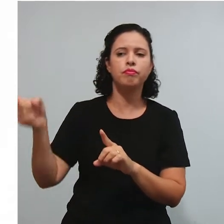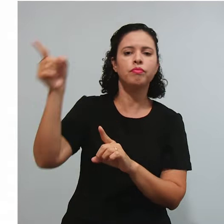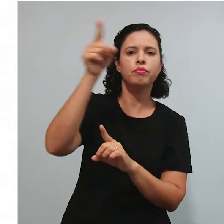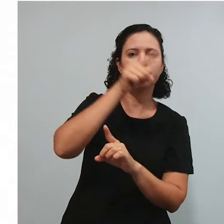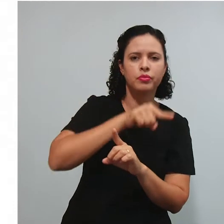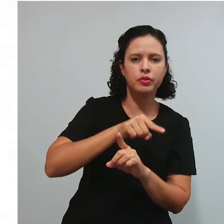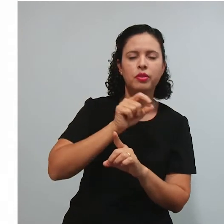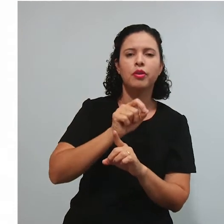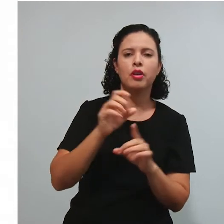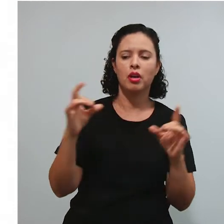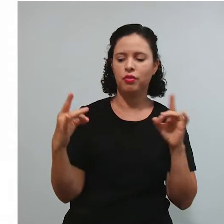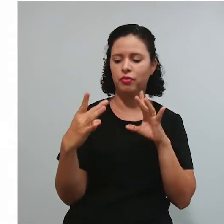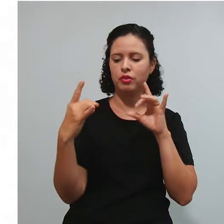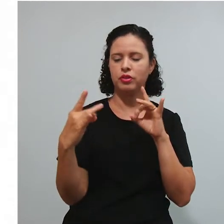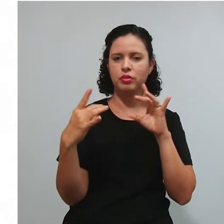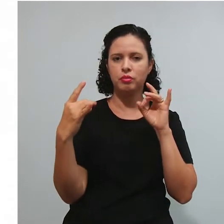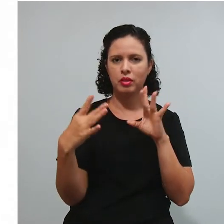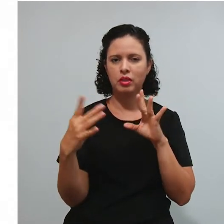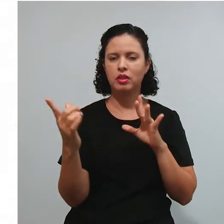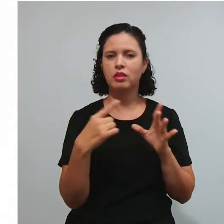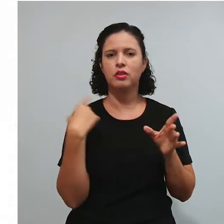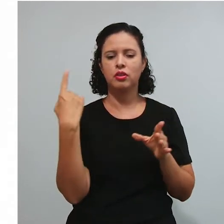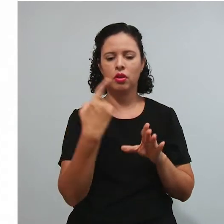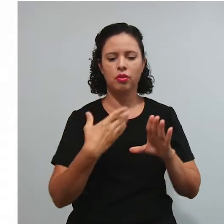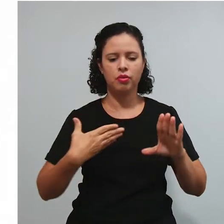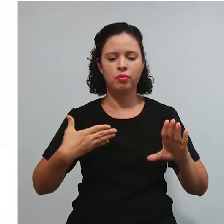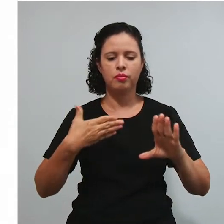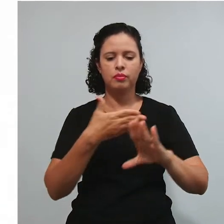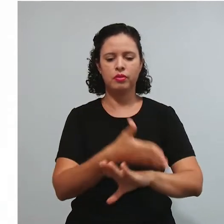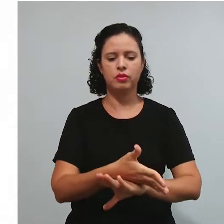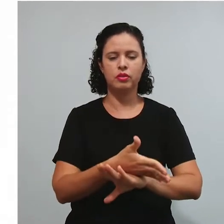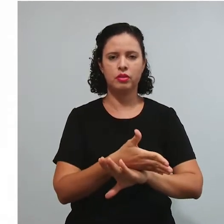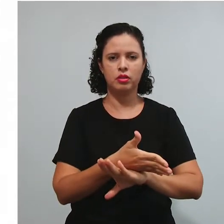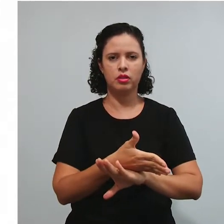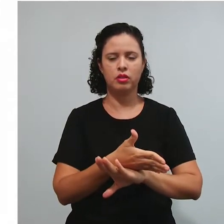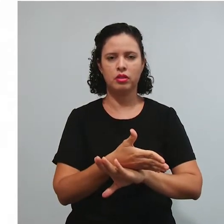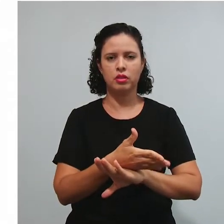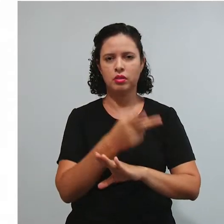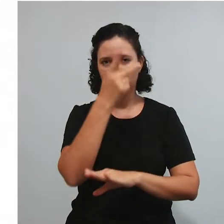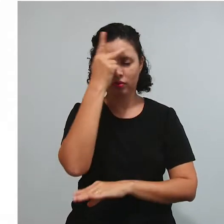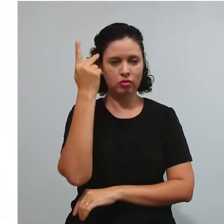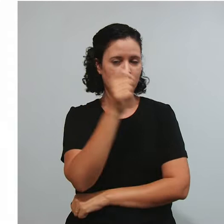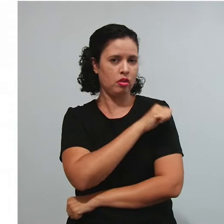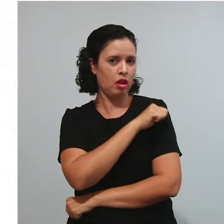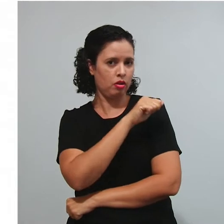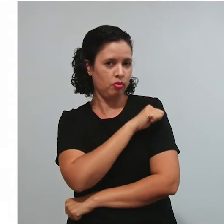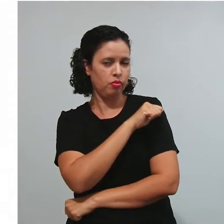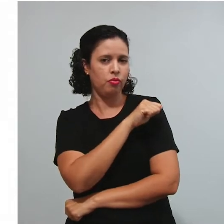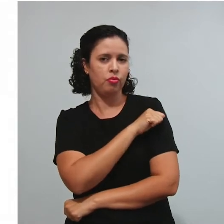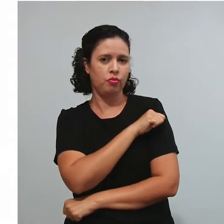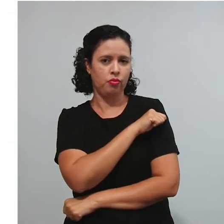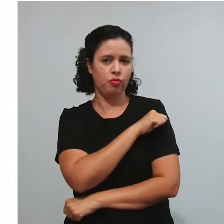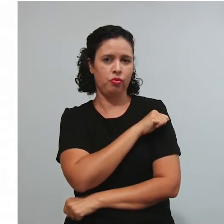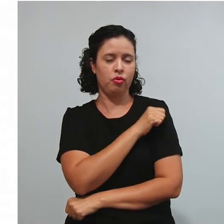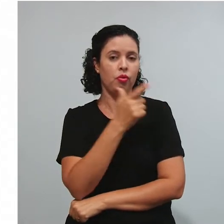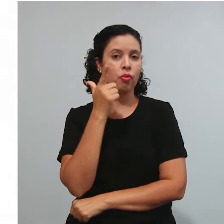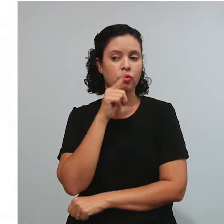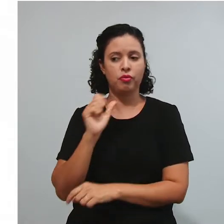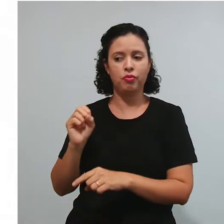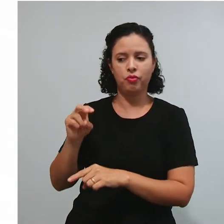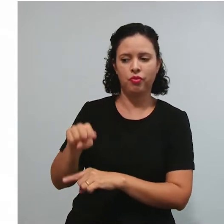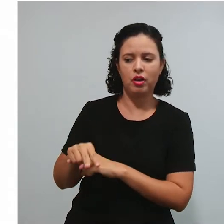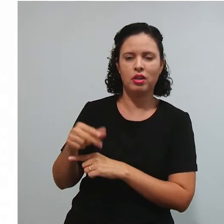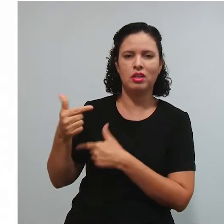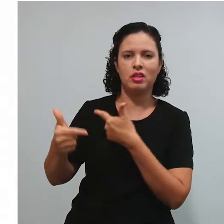Esse feedback. A gente vai inserir os egressos no mercado de trabalho, né?